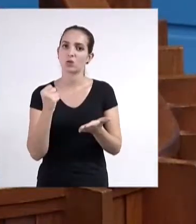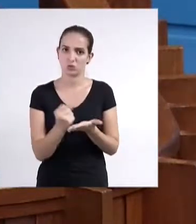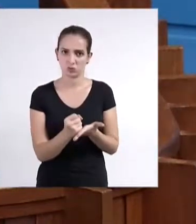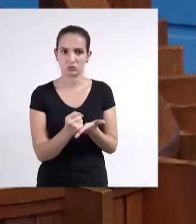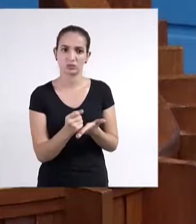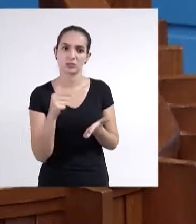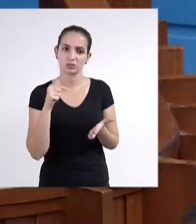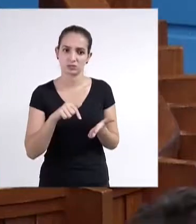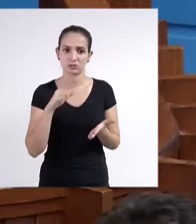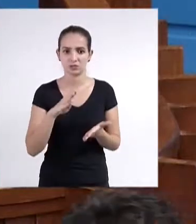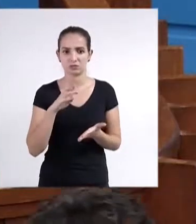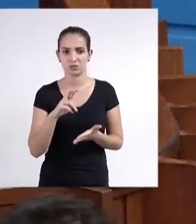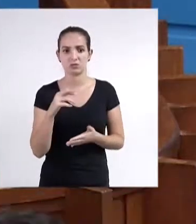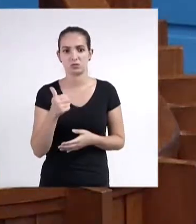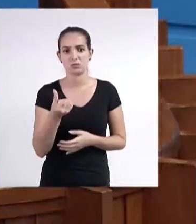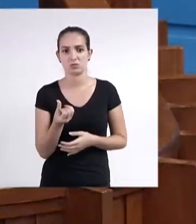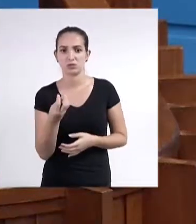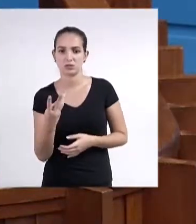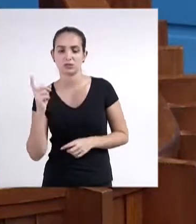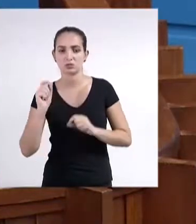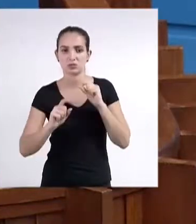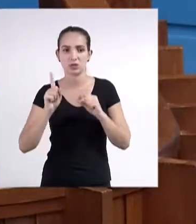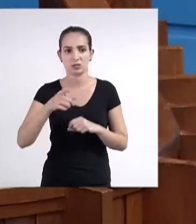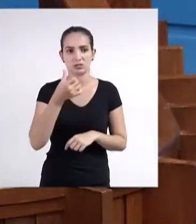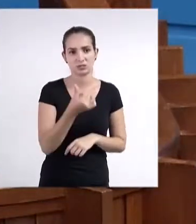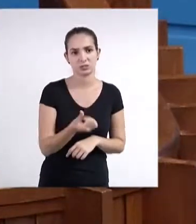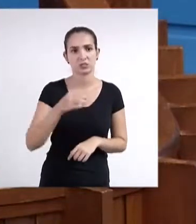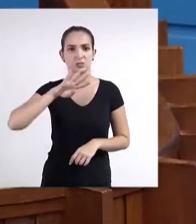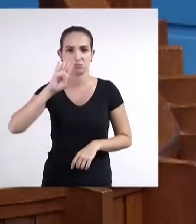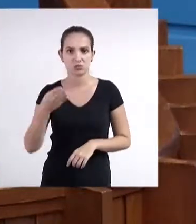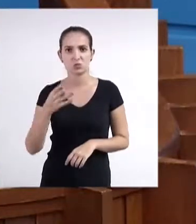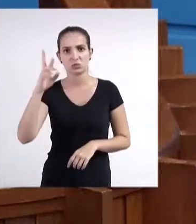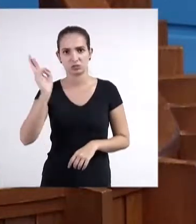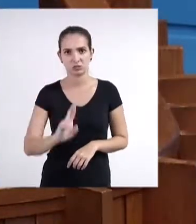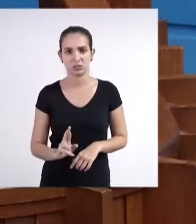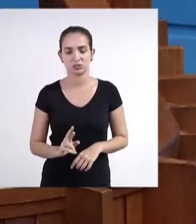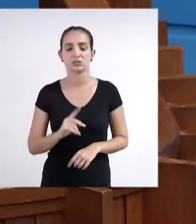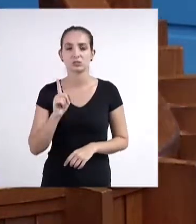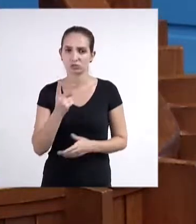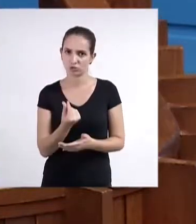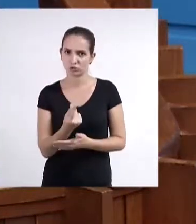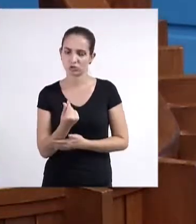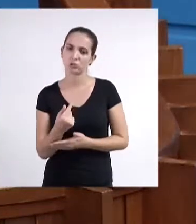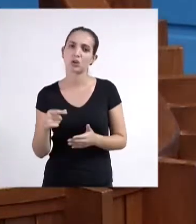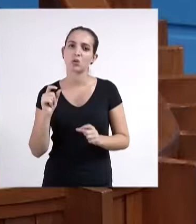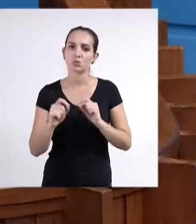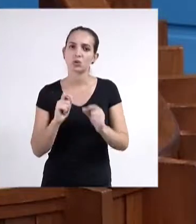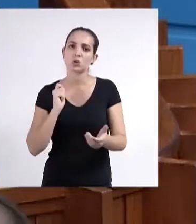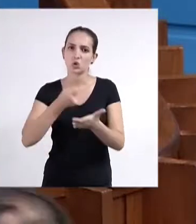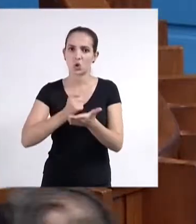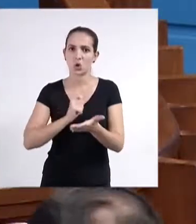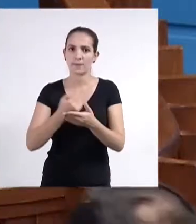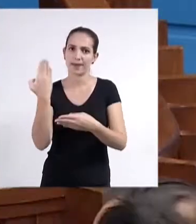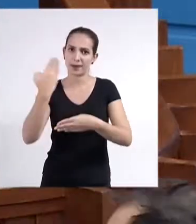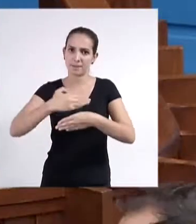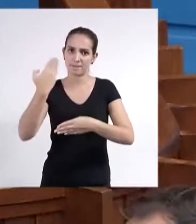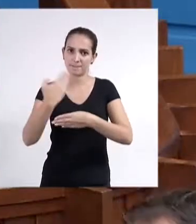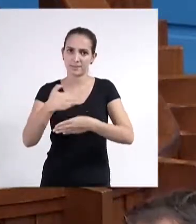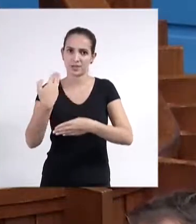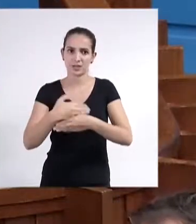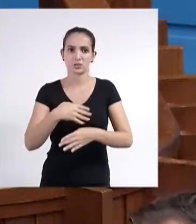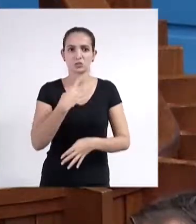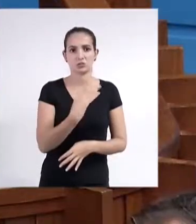da BR-163 é de 6 bilhões e 500 milhões de reais, recurso que seria arrecadado com a cobrança de pedágio